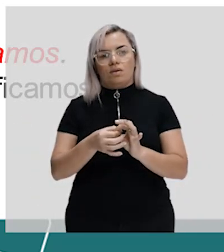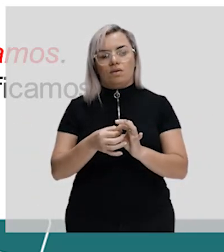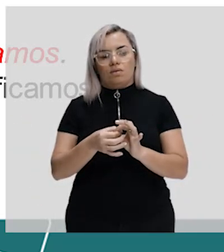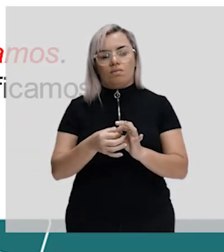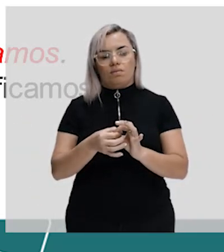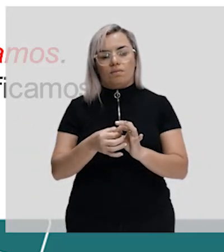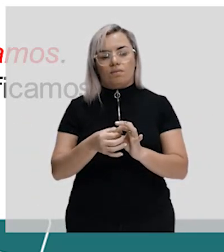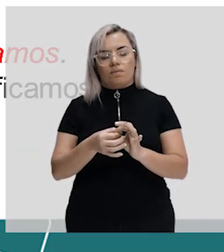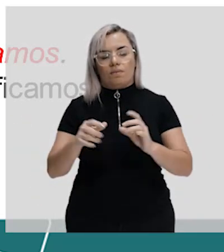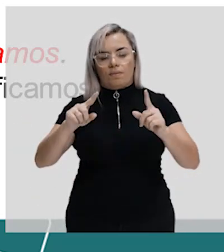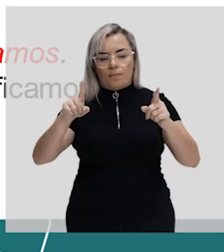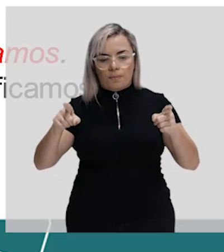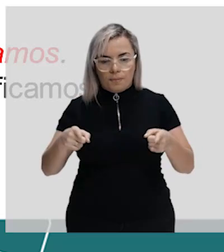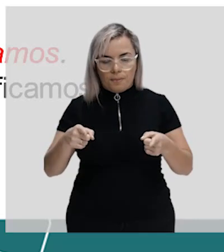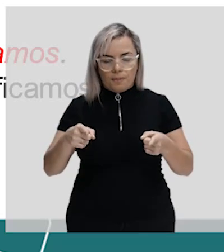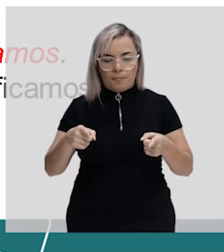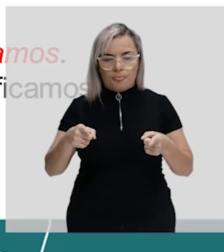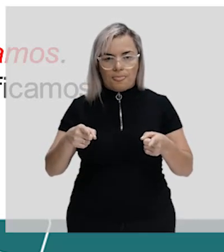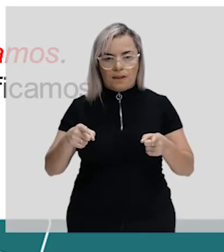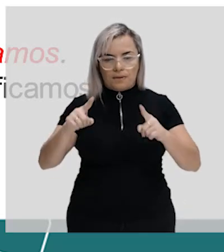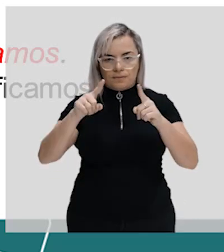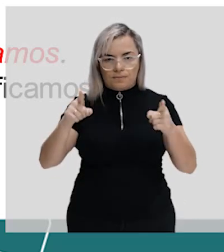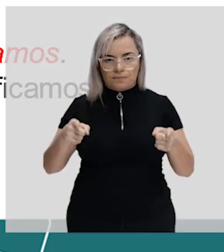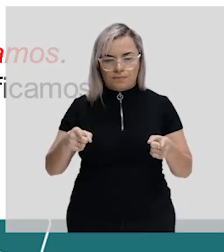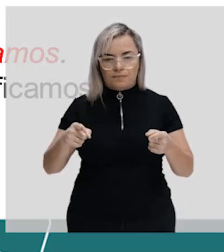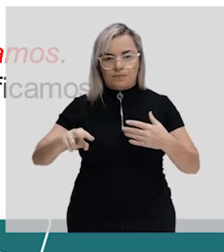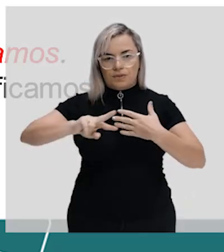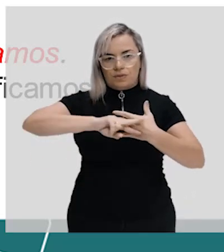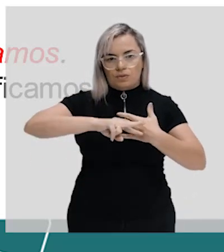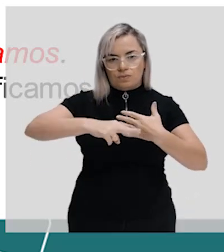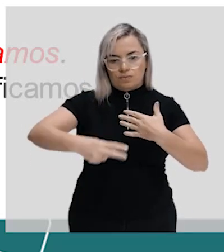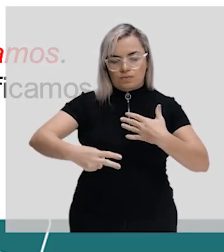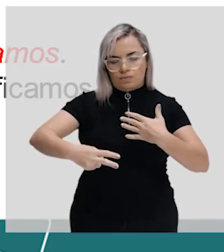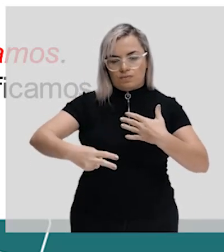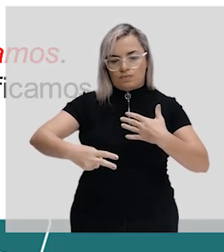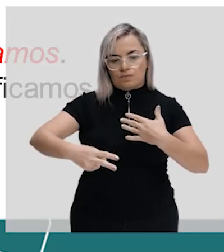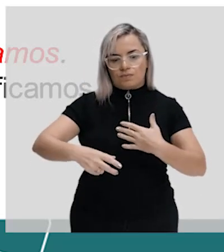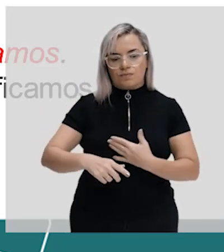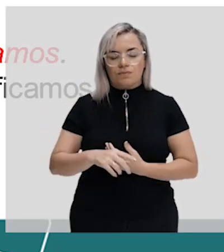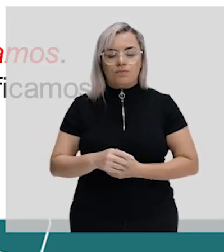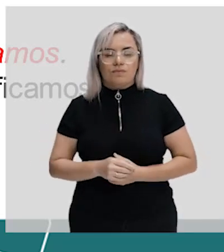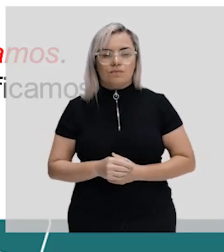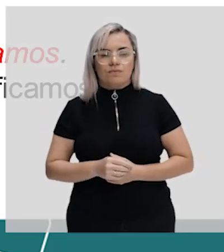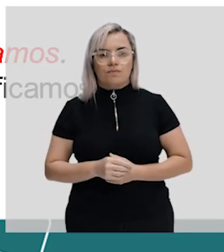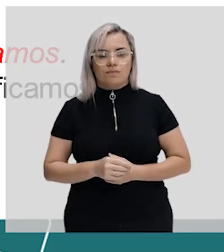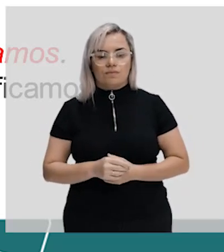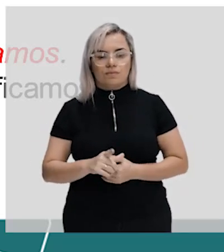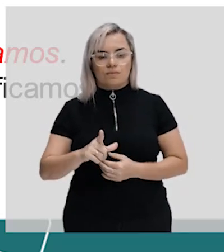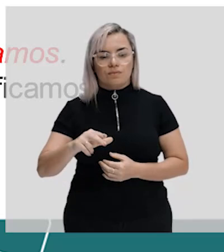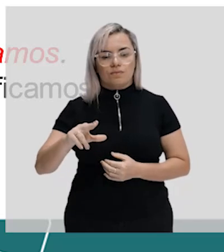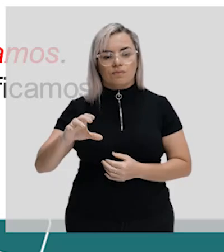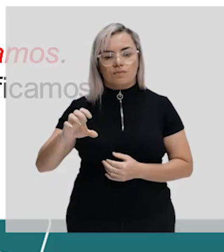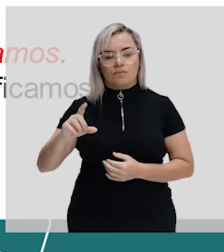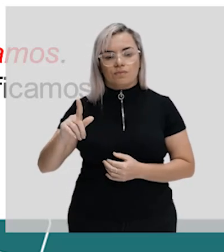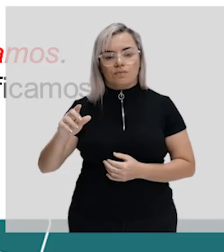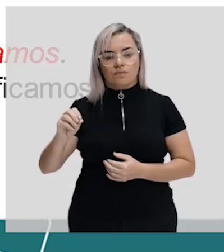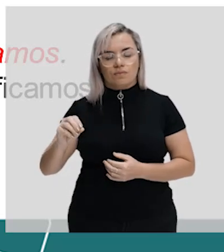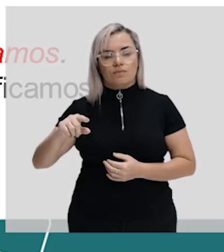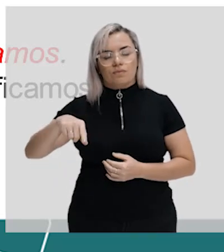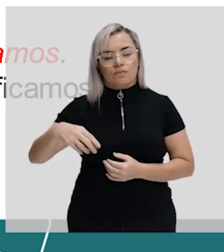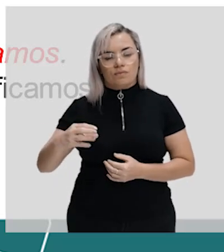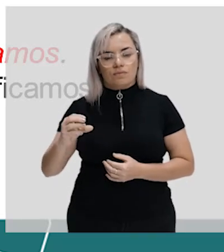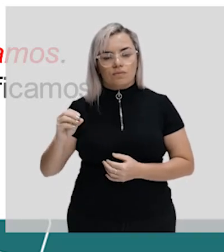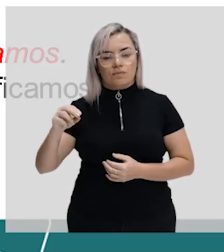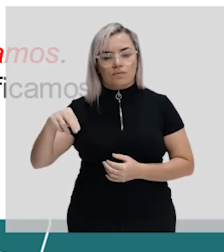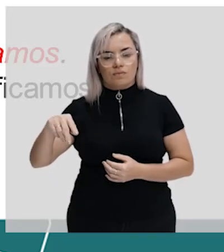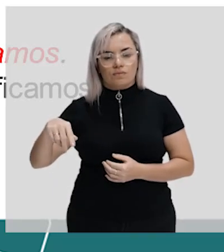entre parênteses, efeito e consequência. E destaca logo do lado, luego, com que